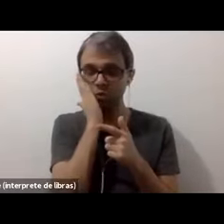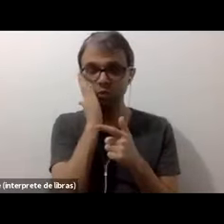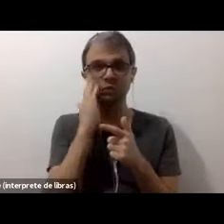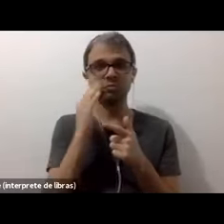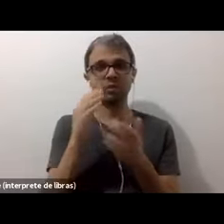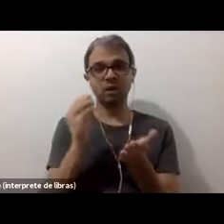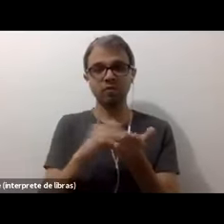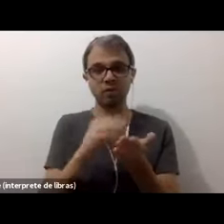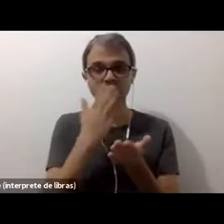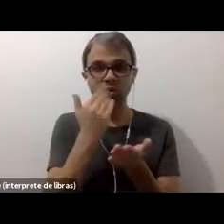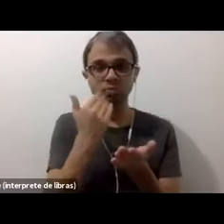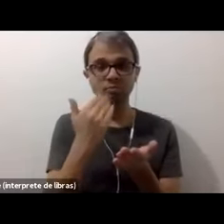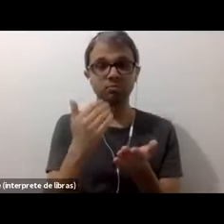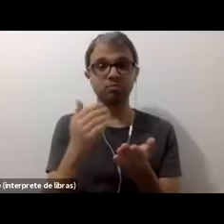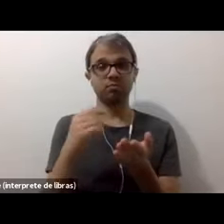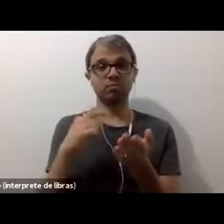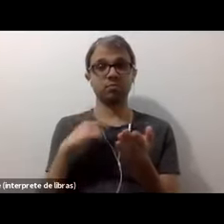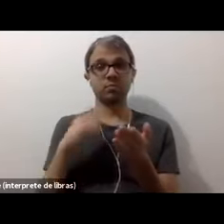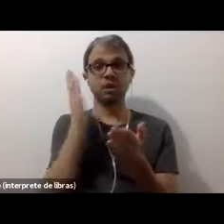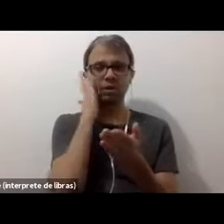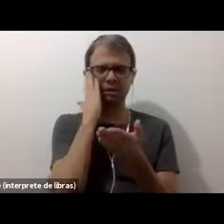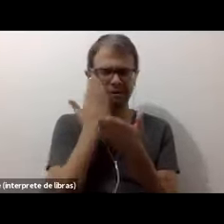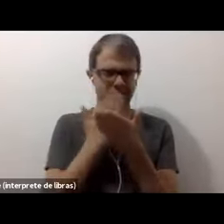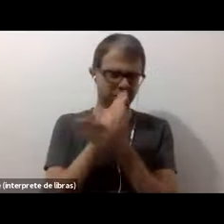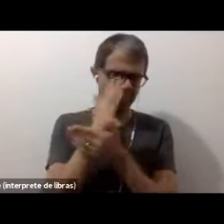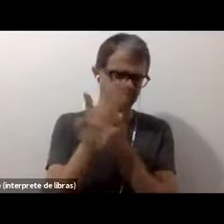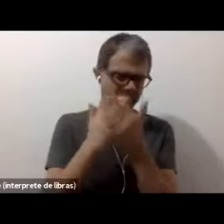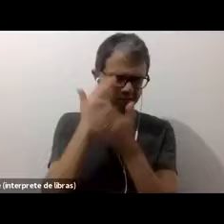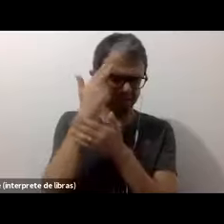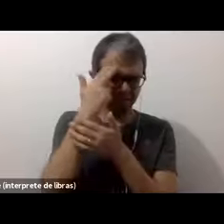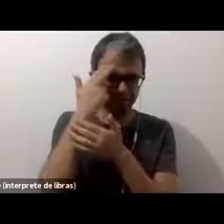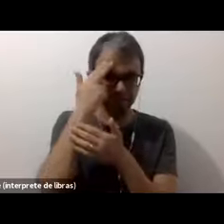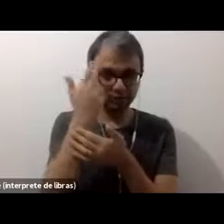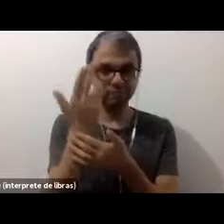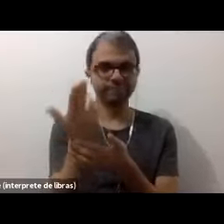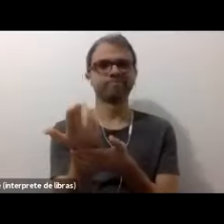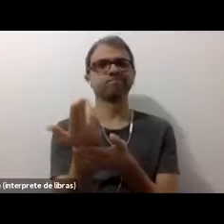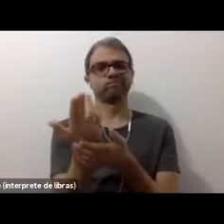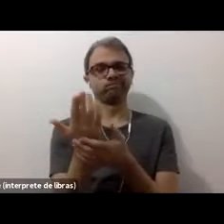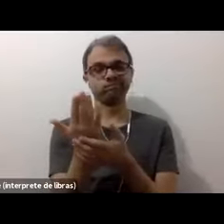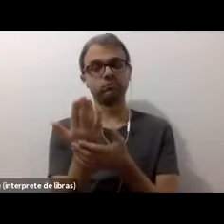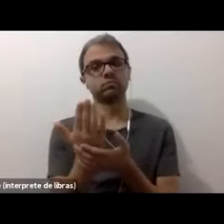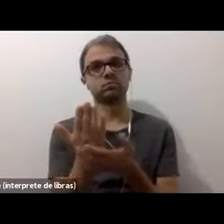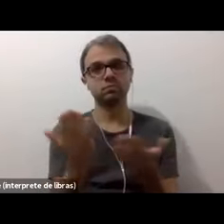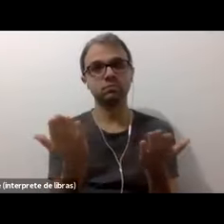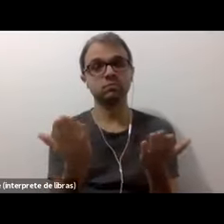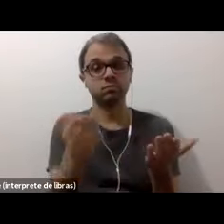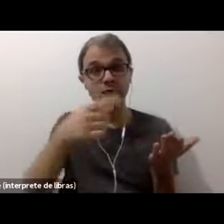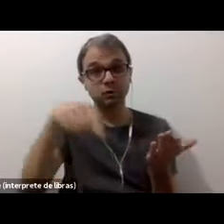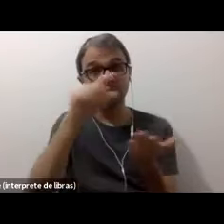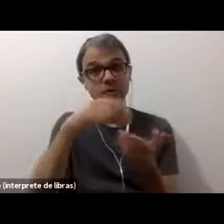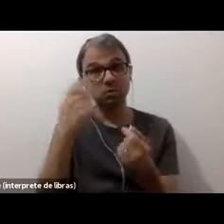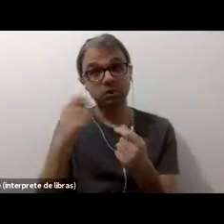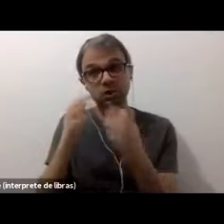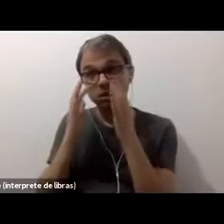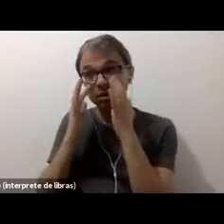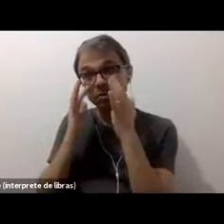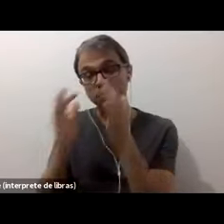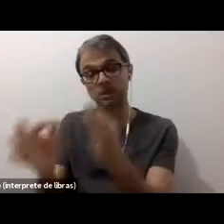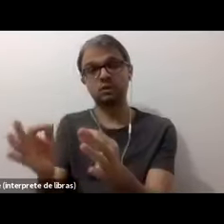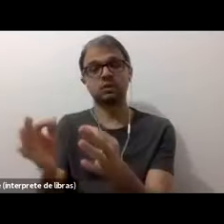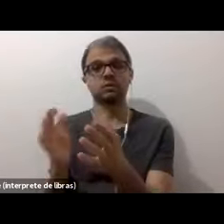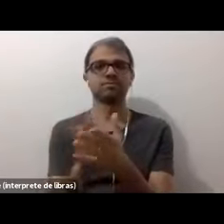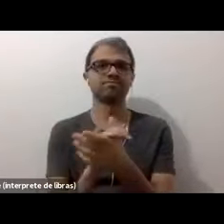alguns desconfortos e agitação. Então, a gente precisa olhar para isso e precisa cuidar de